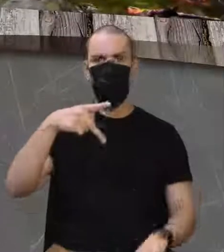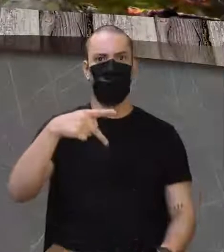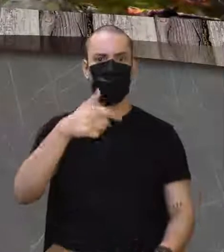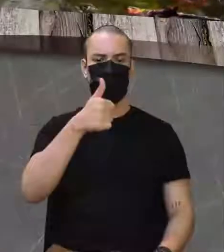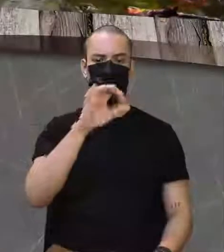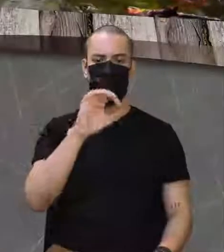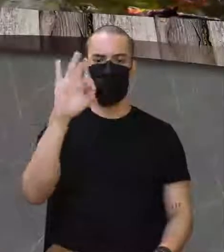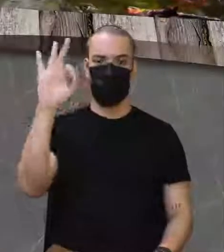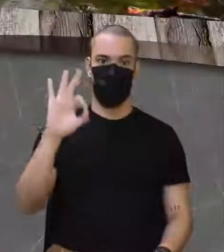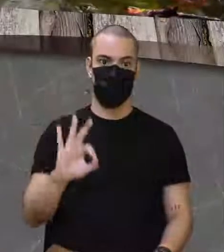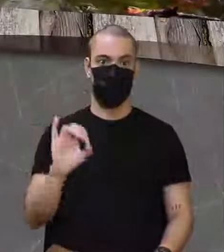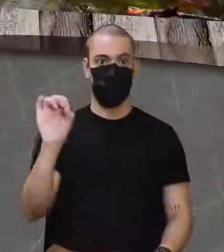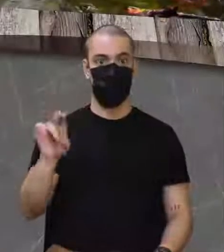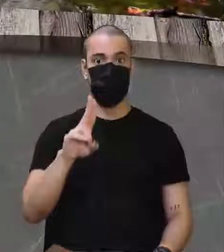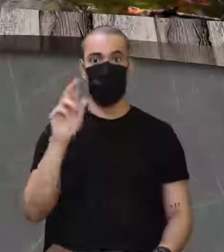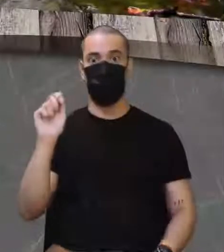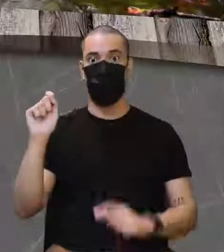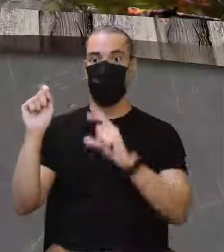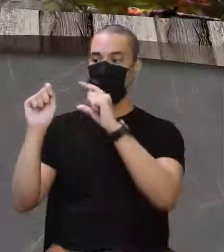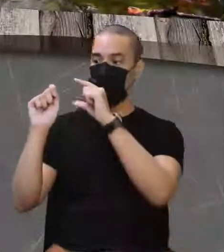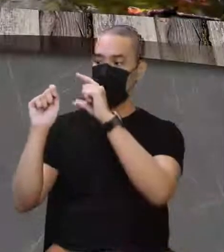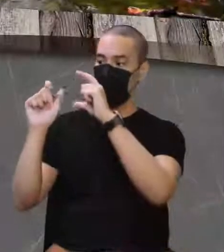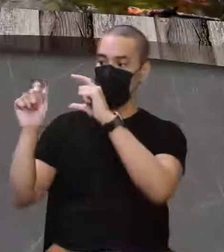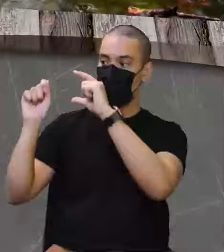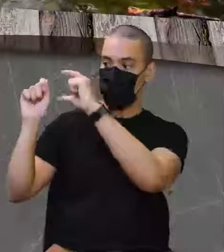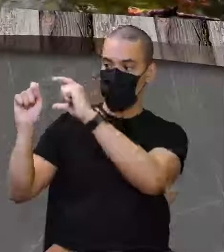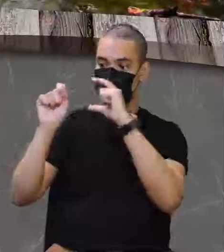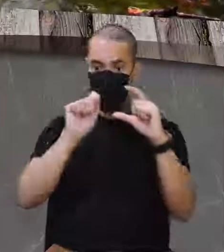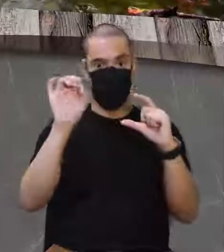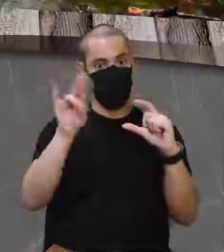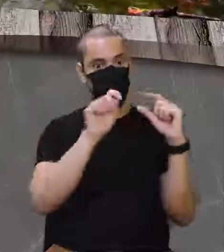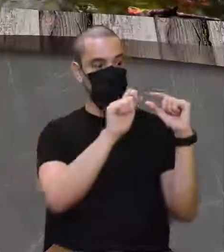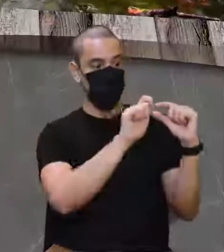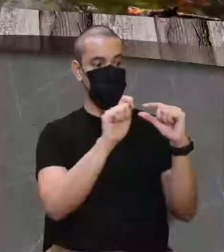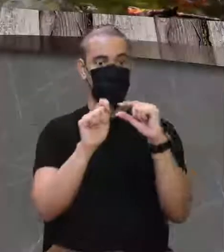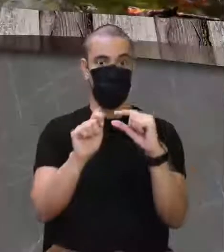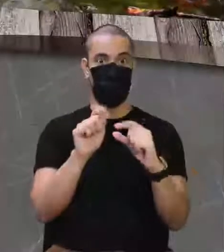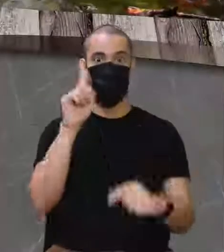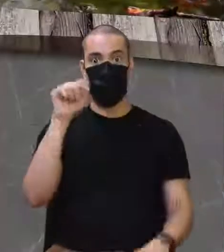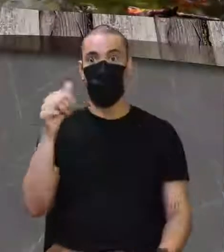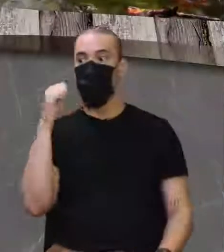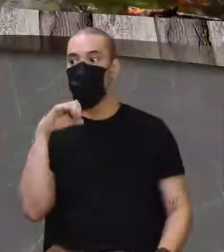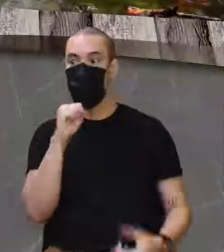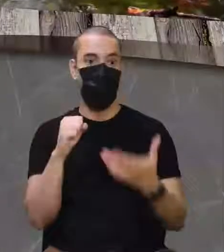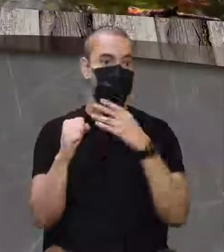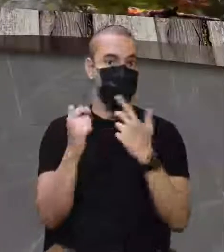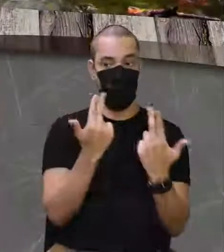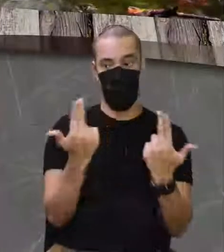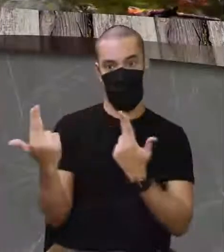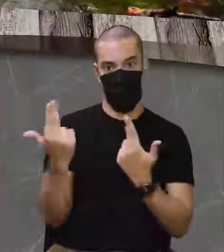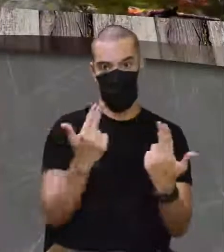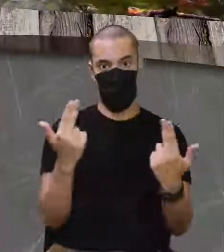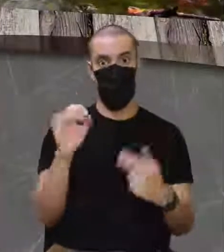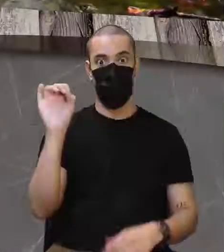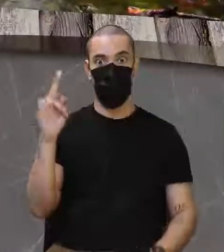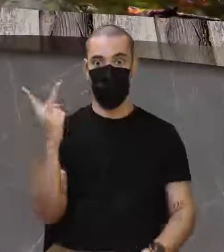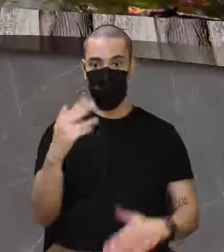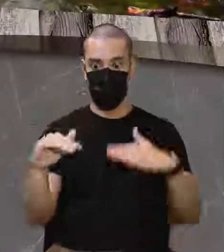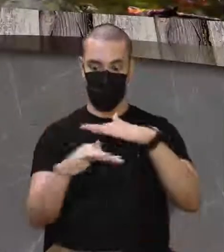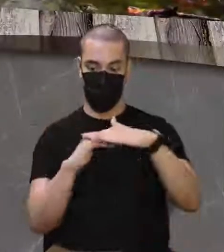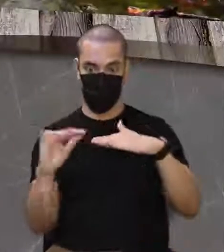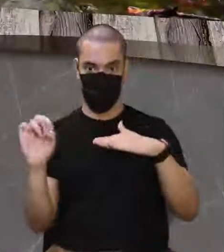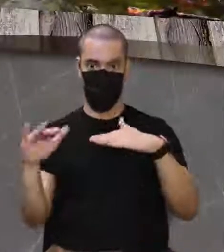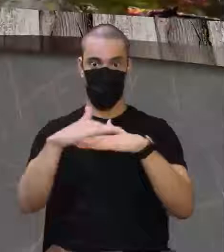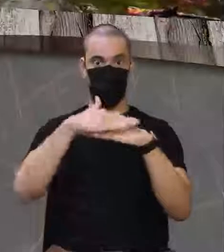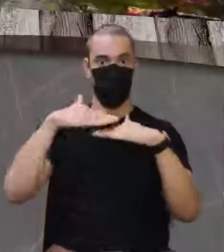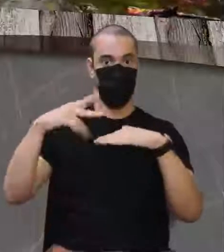é ou azinho, ou ele é azão. Ele é de pai e mãe, ele é ou os dois dominantes, ou os dois recessivos. Ele é